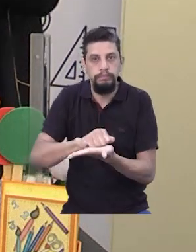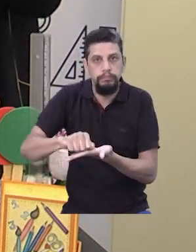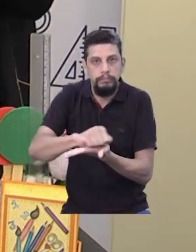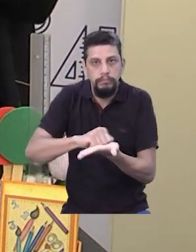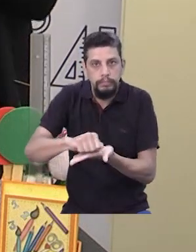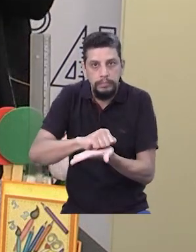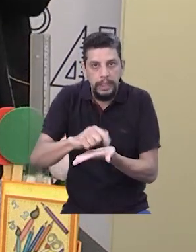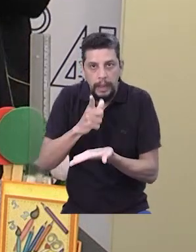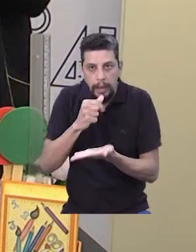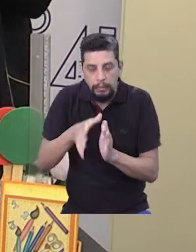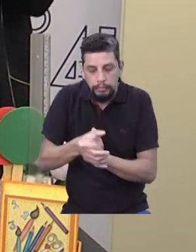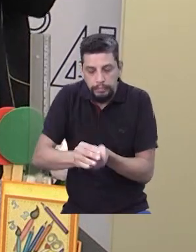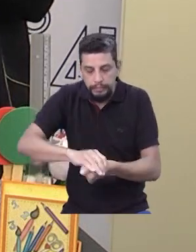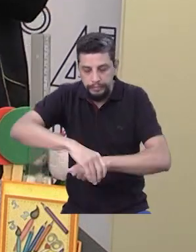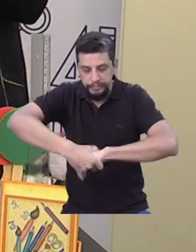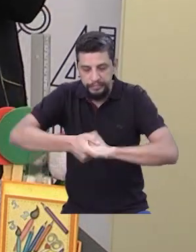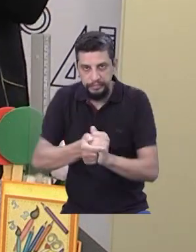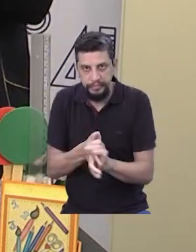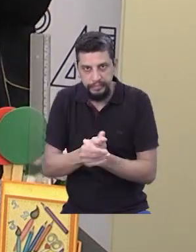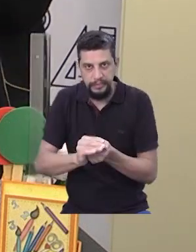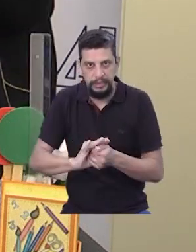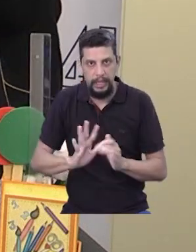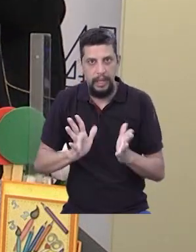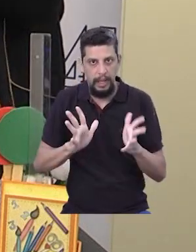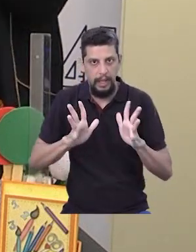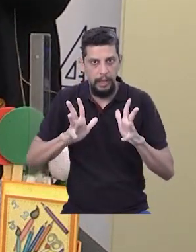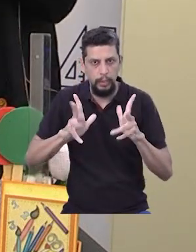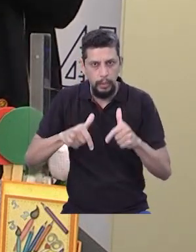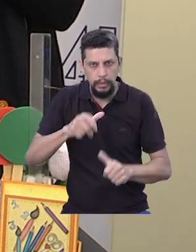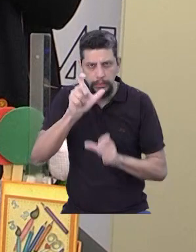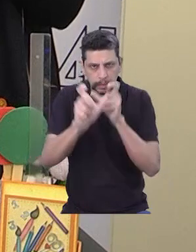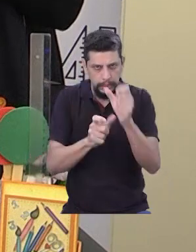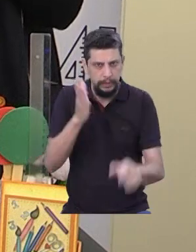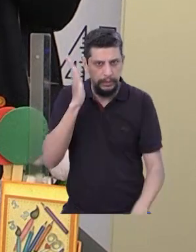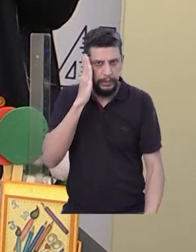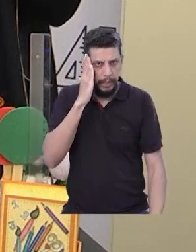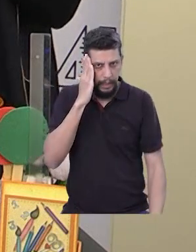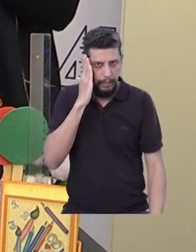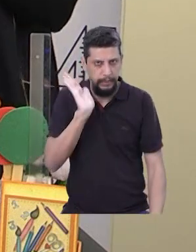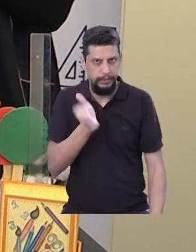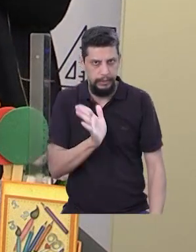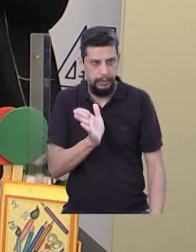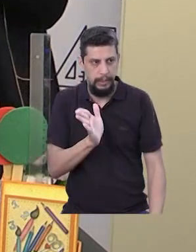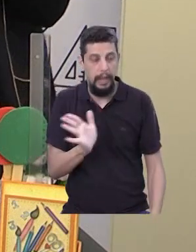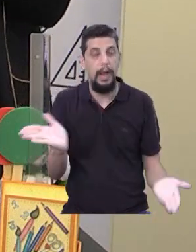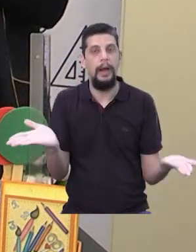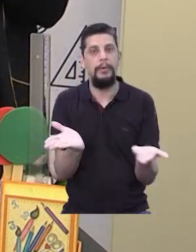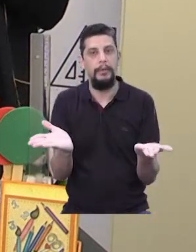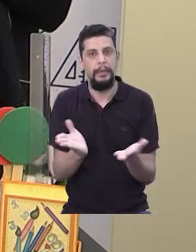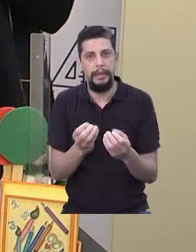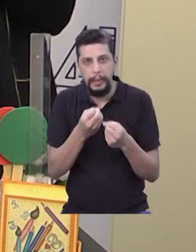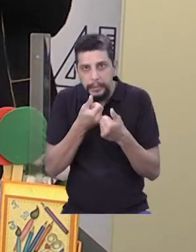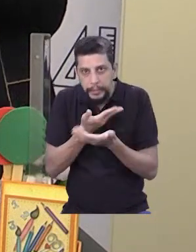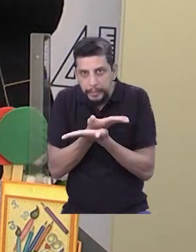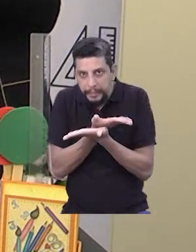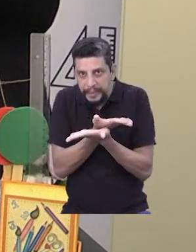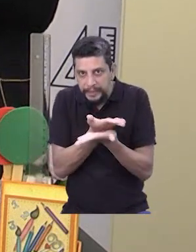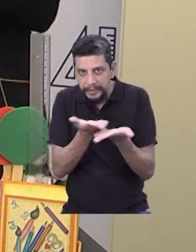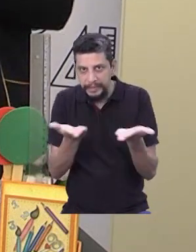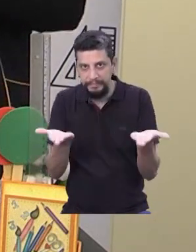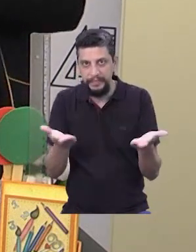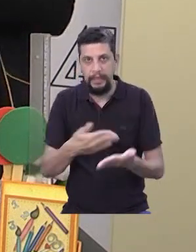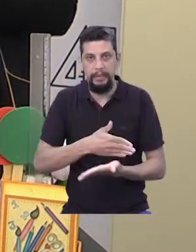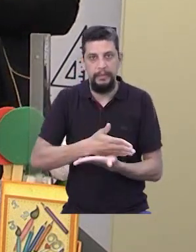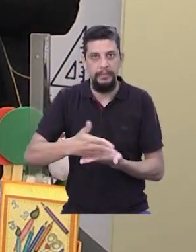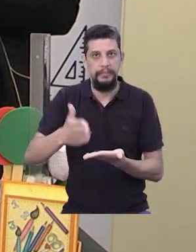torneira lá, né? Bem lavadinha. Agora todo mundo sabe já lavar, né? Então agora sim, tudo bem?